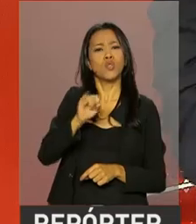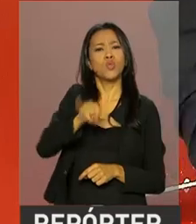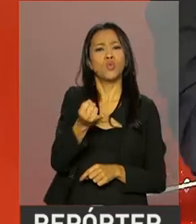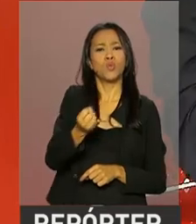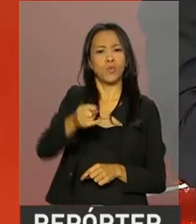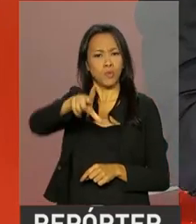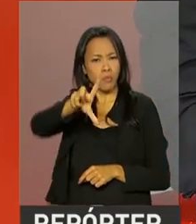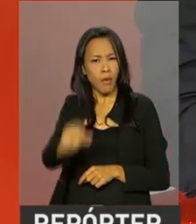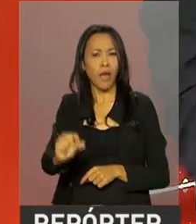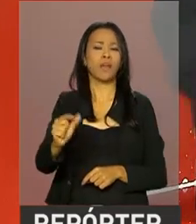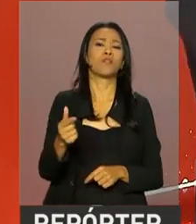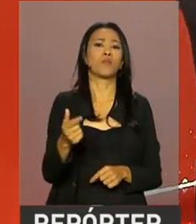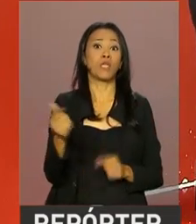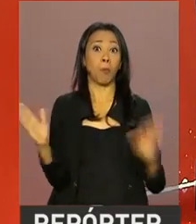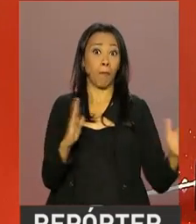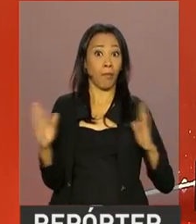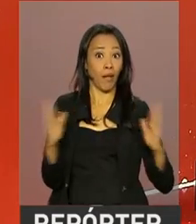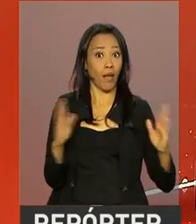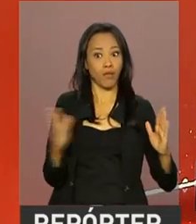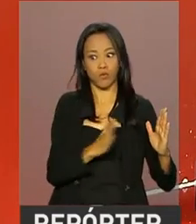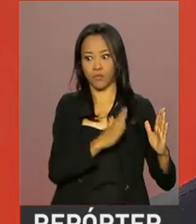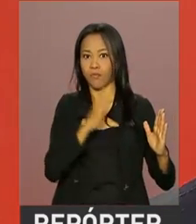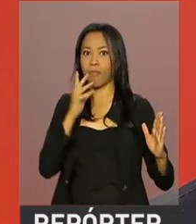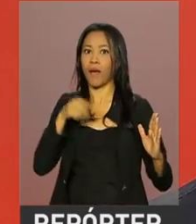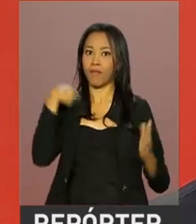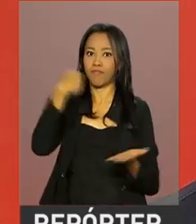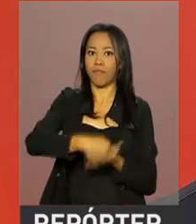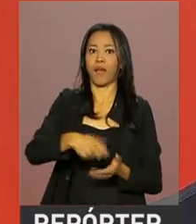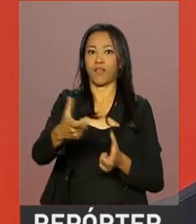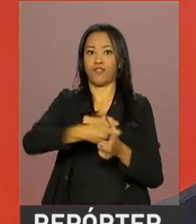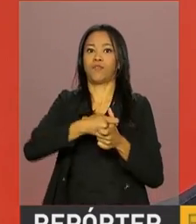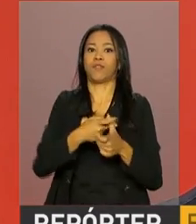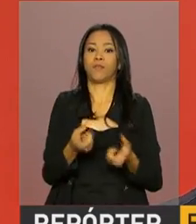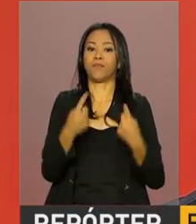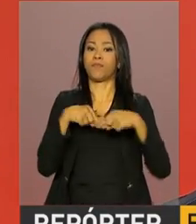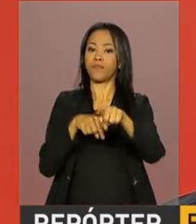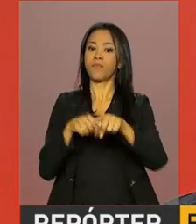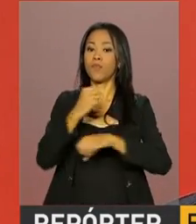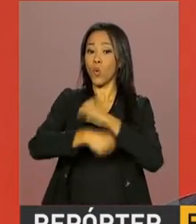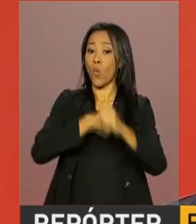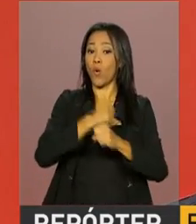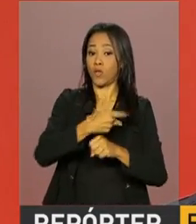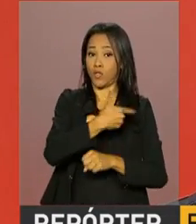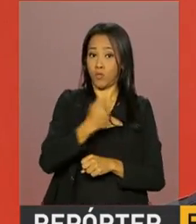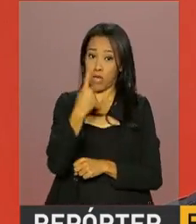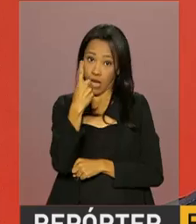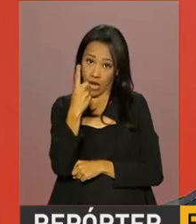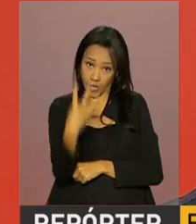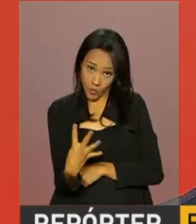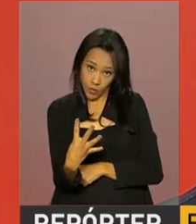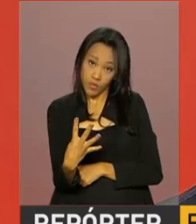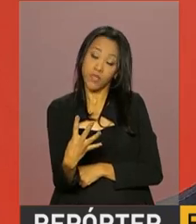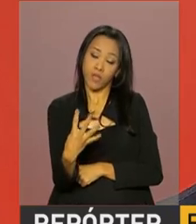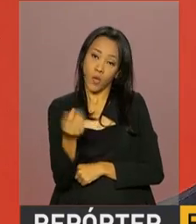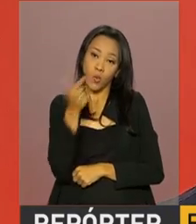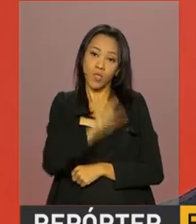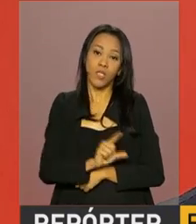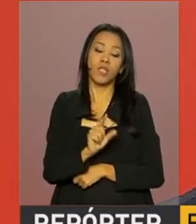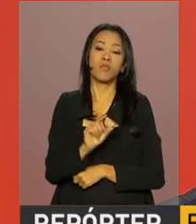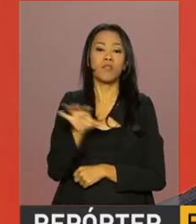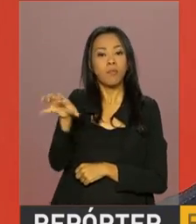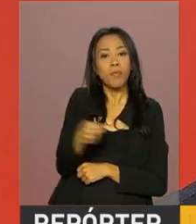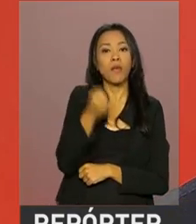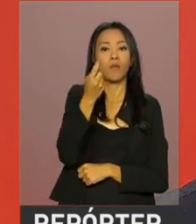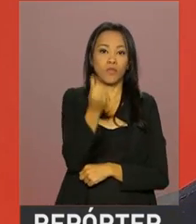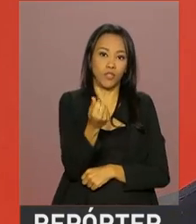baixos e o maior prazo para quitar a dívida no ano de 2014 a gente pegou o fundo a gente pegou o investimento do